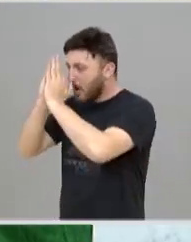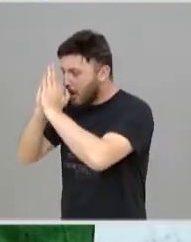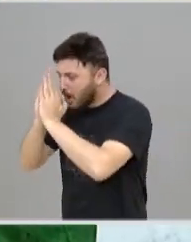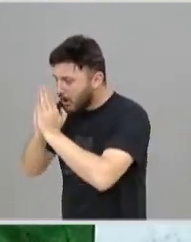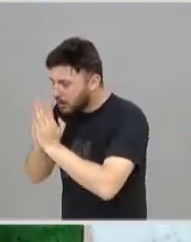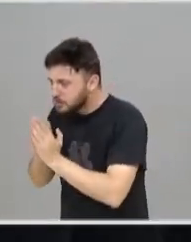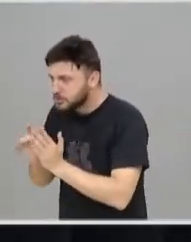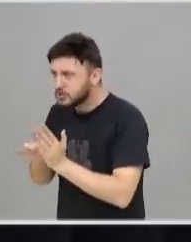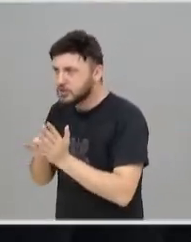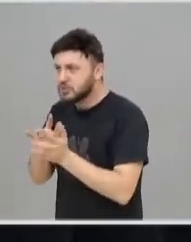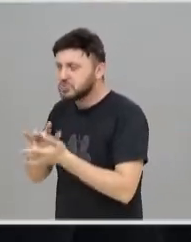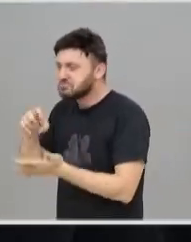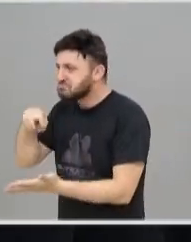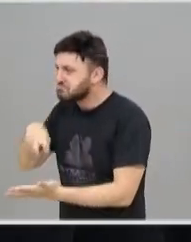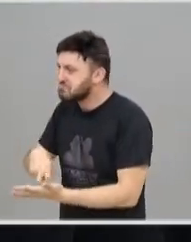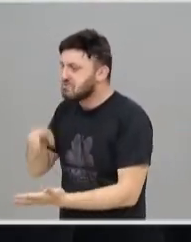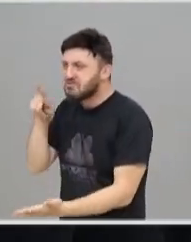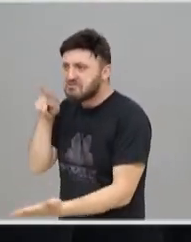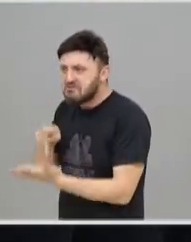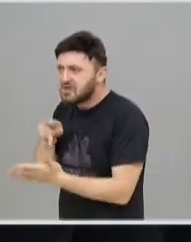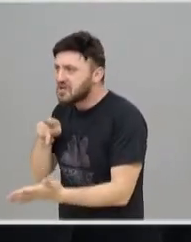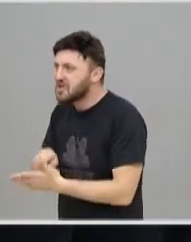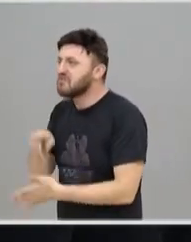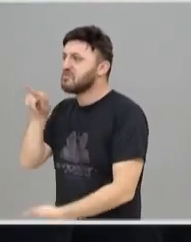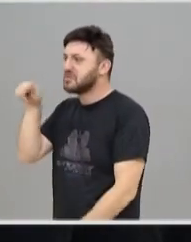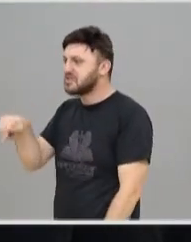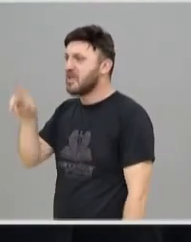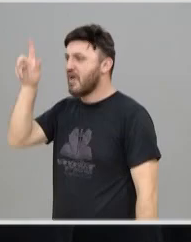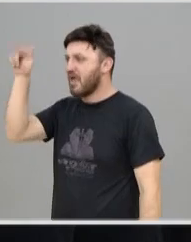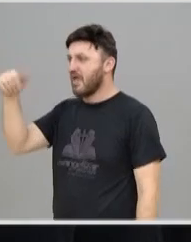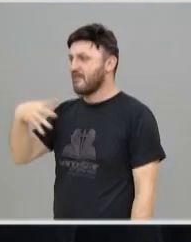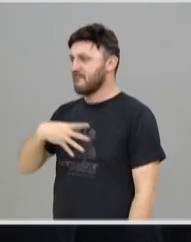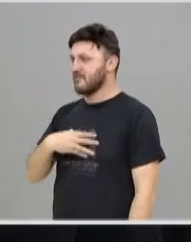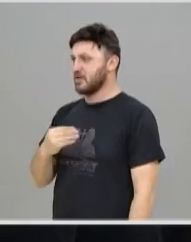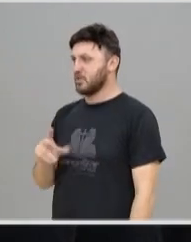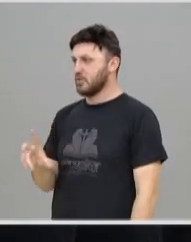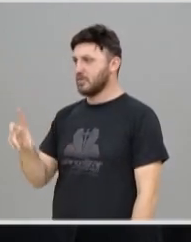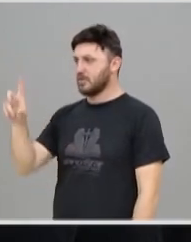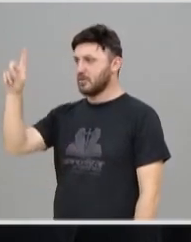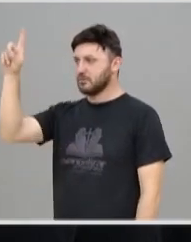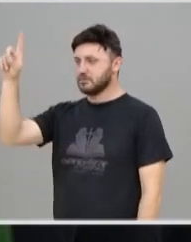dizendo: verdadeiramente, tu és o Filho de Deus.